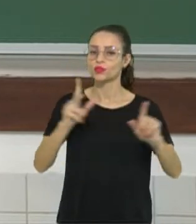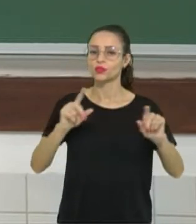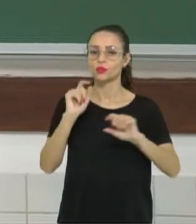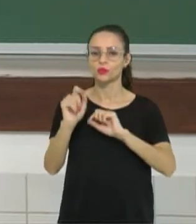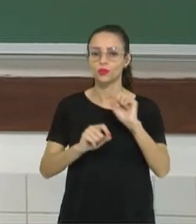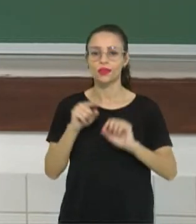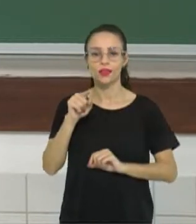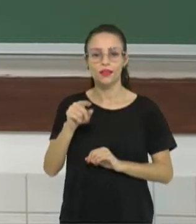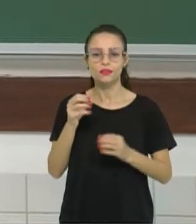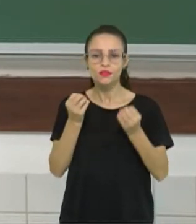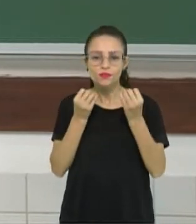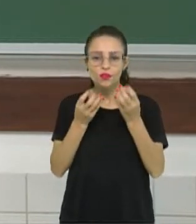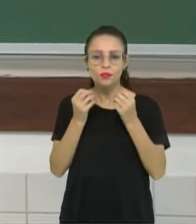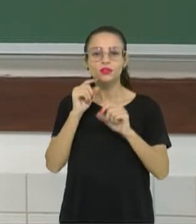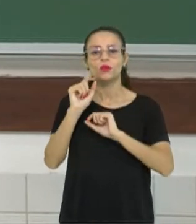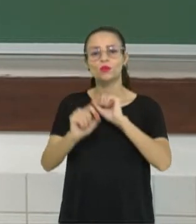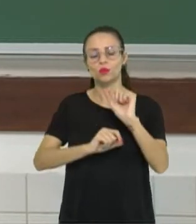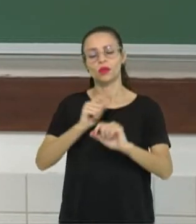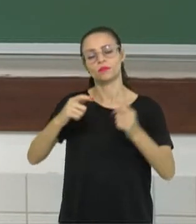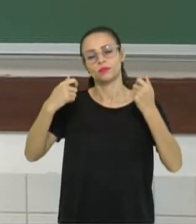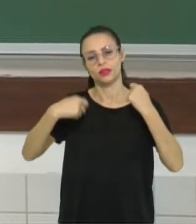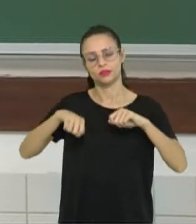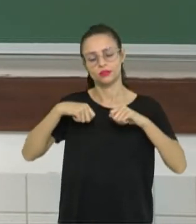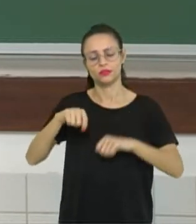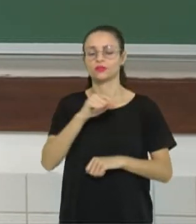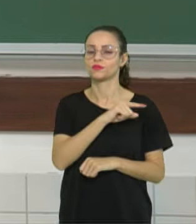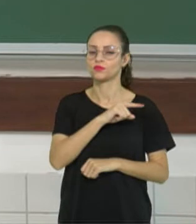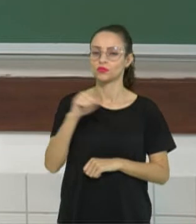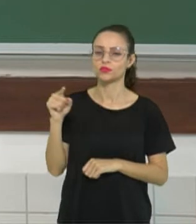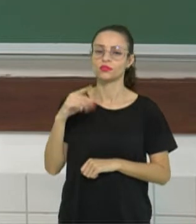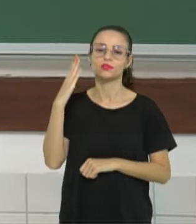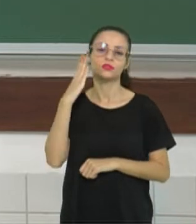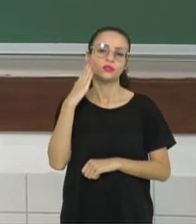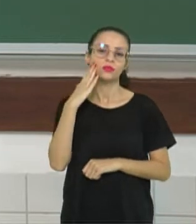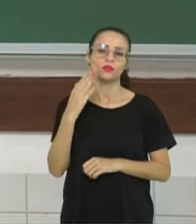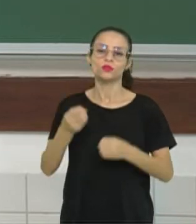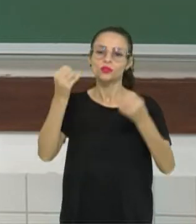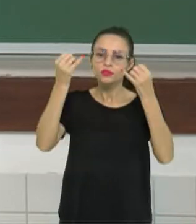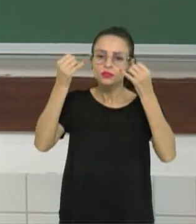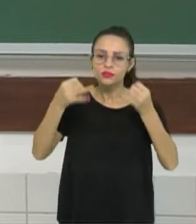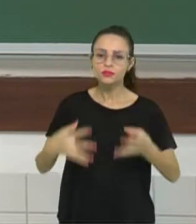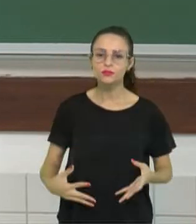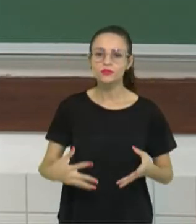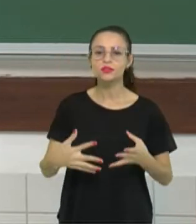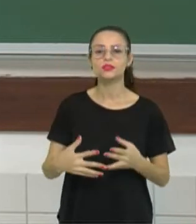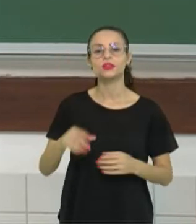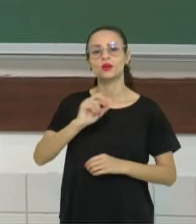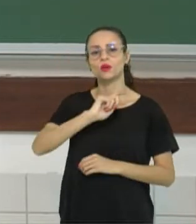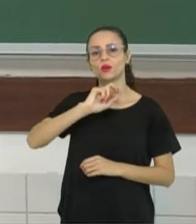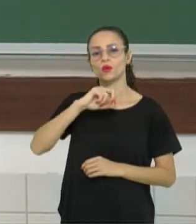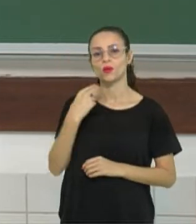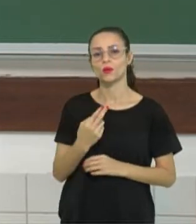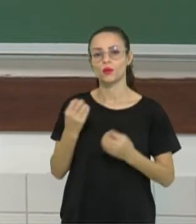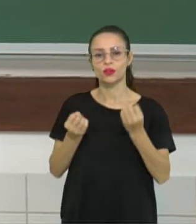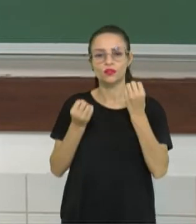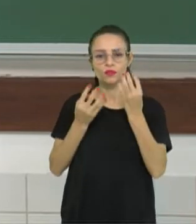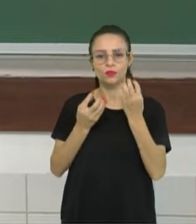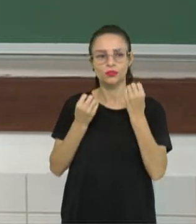que nessas information questions é necessário que vocês tenham uma explicação ou uma informação, ok?